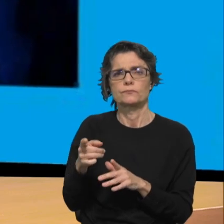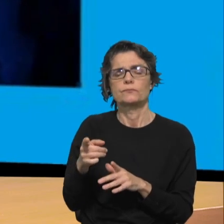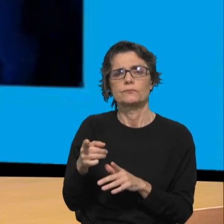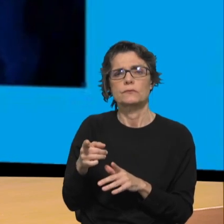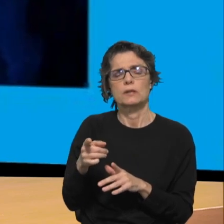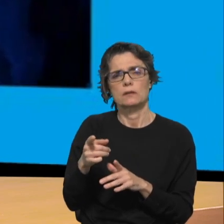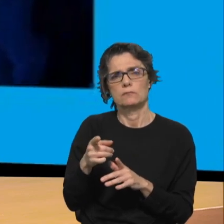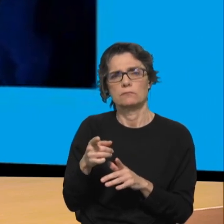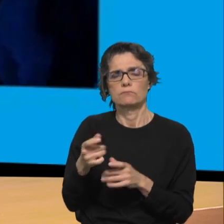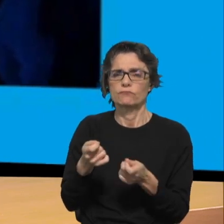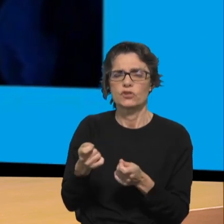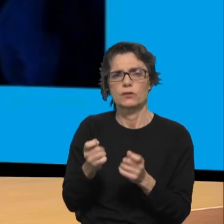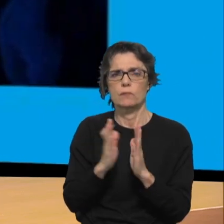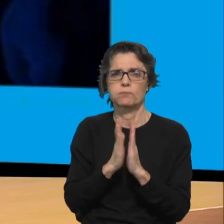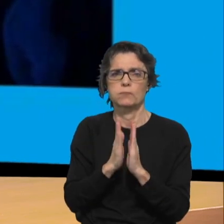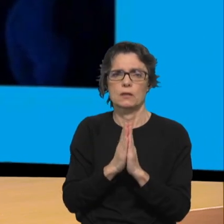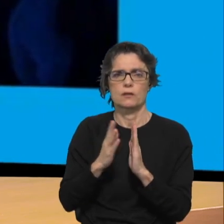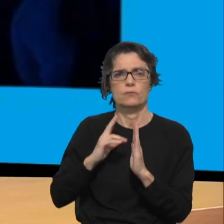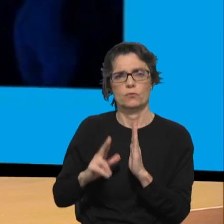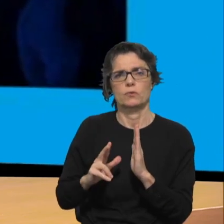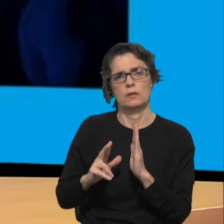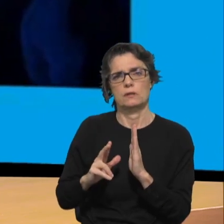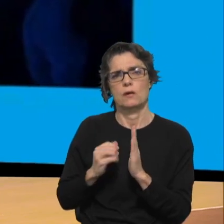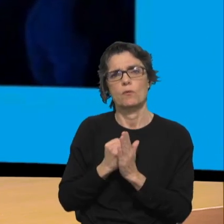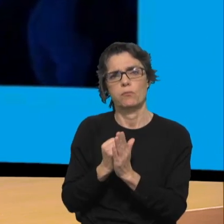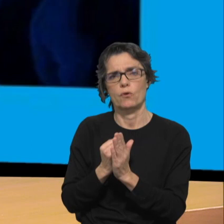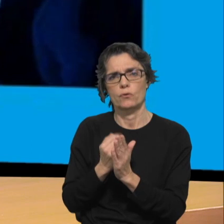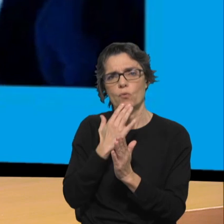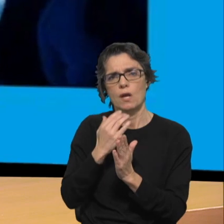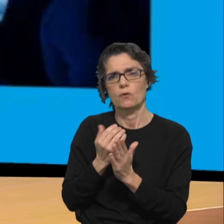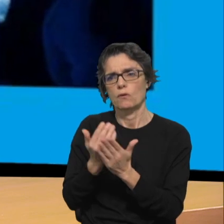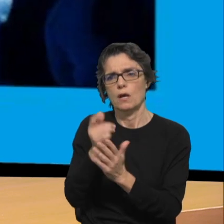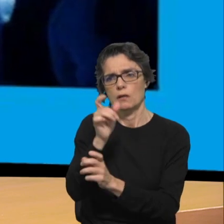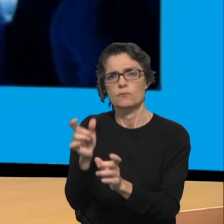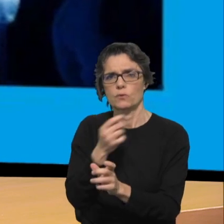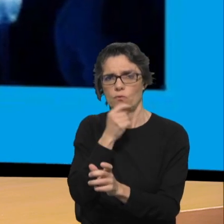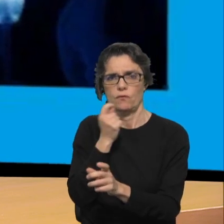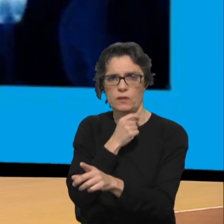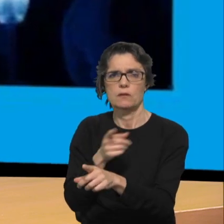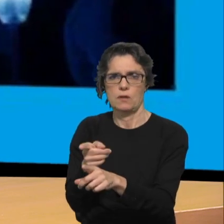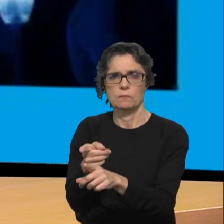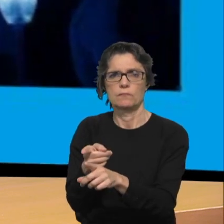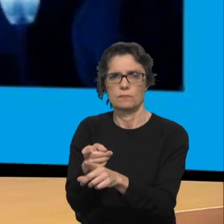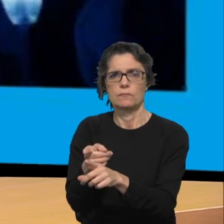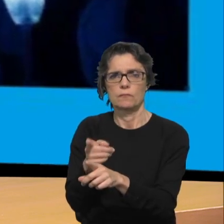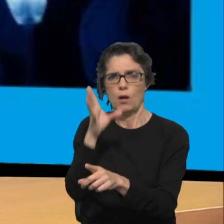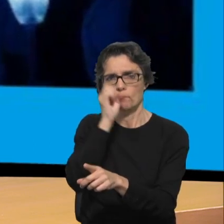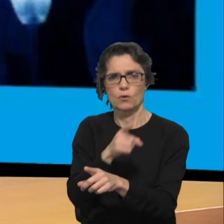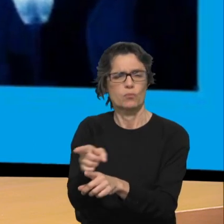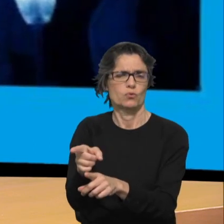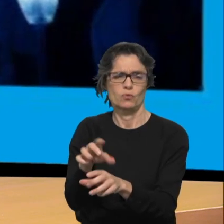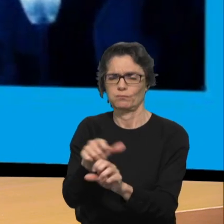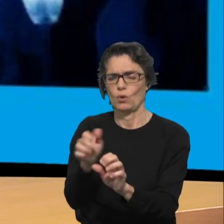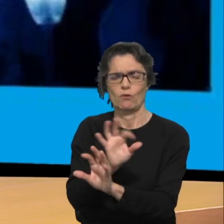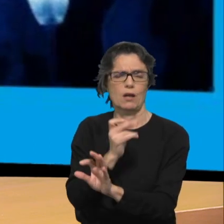que a Igreja Portuguesa irá proporcionar um cuidado a estas vítimas dos terríveis